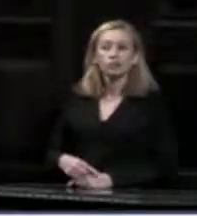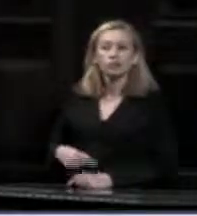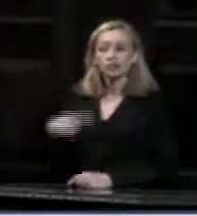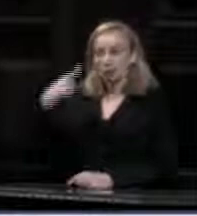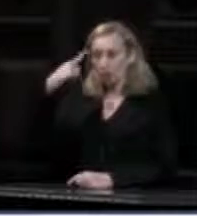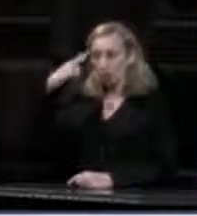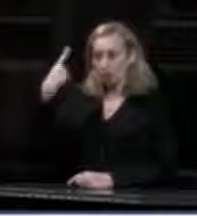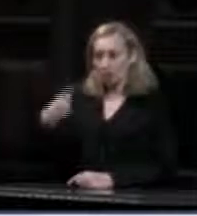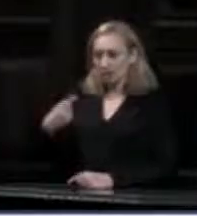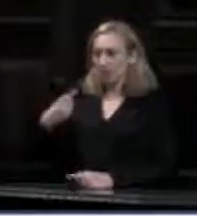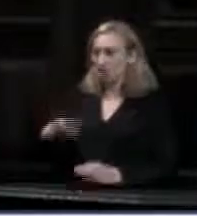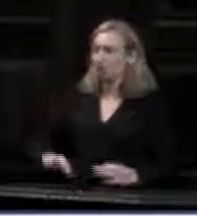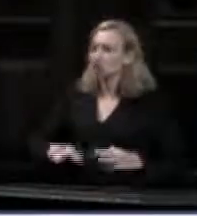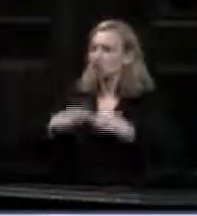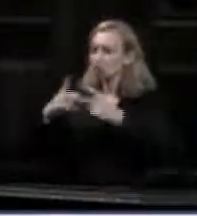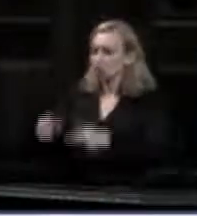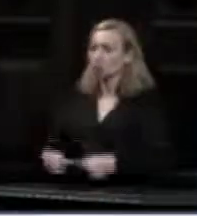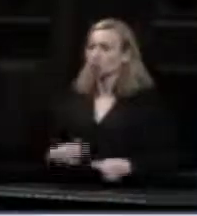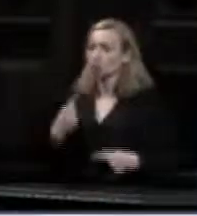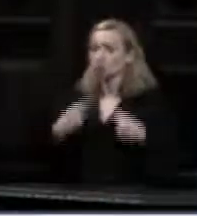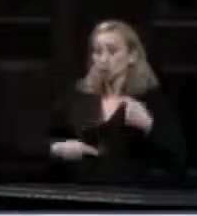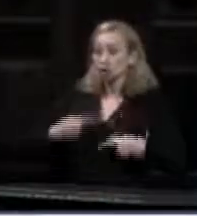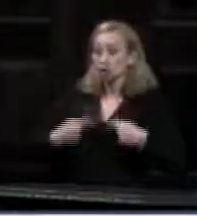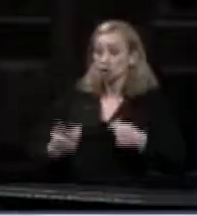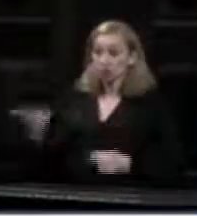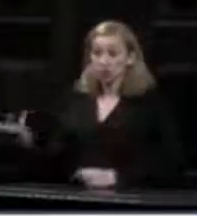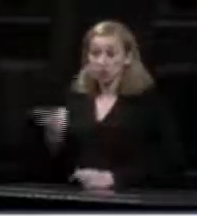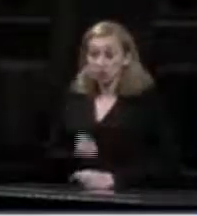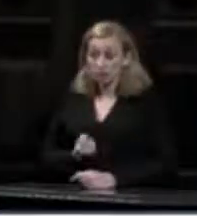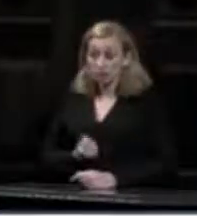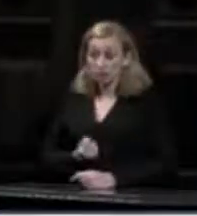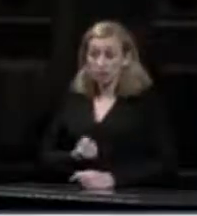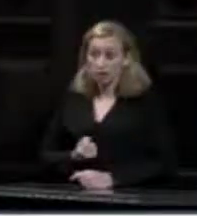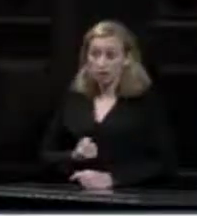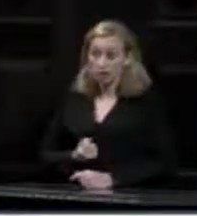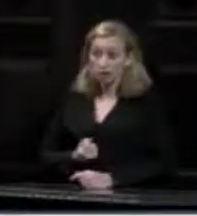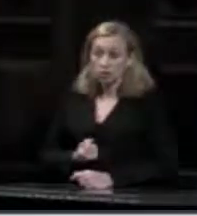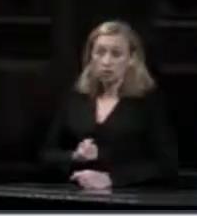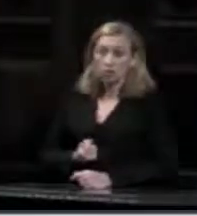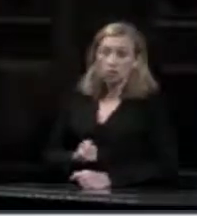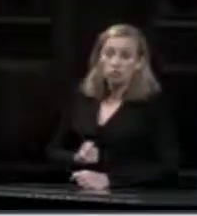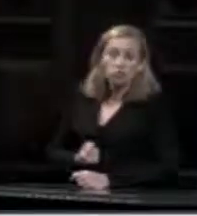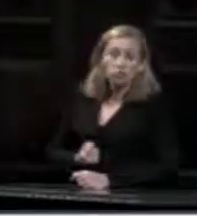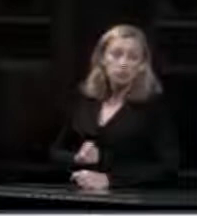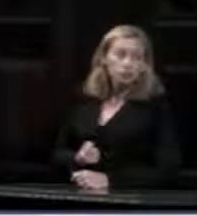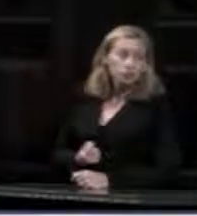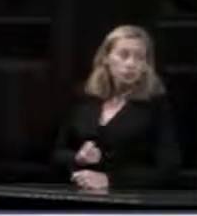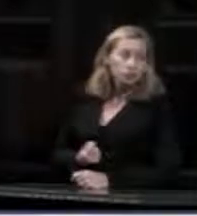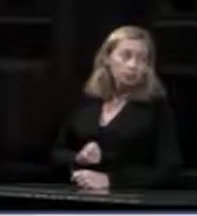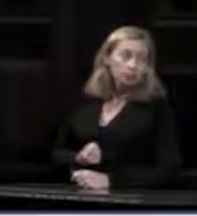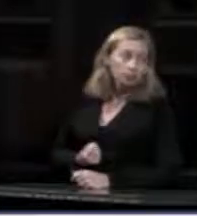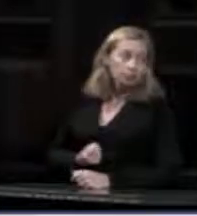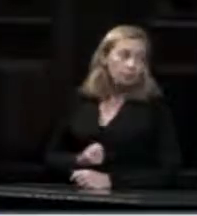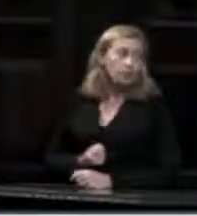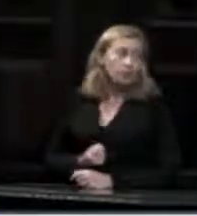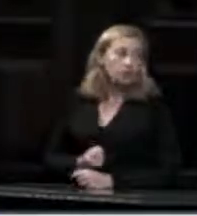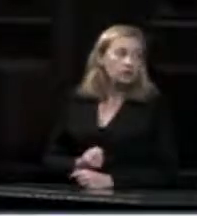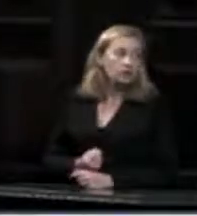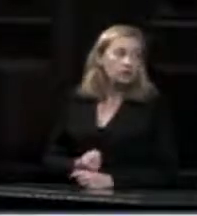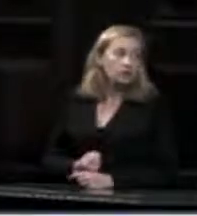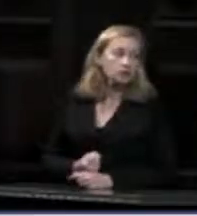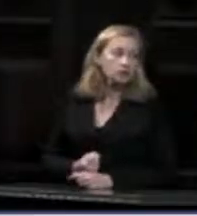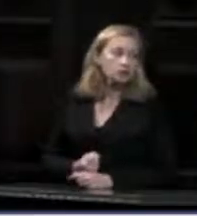e receberam uma cópia do fundo partidário é